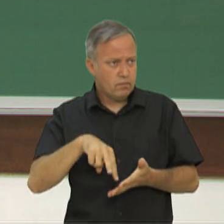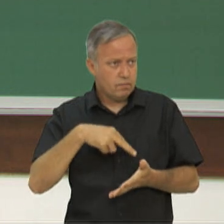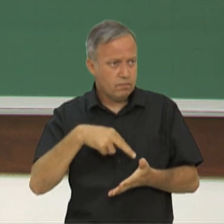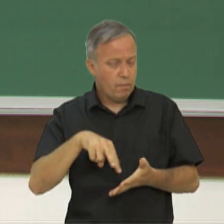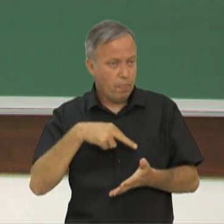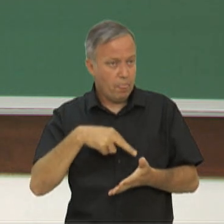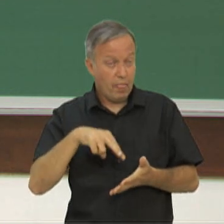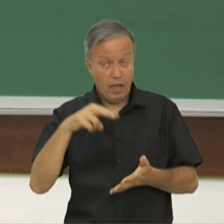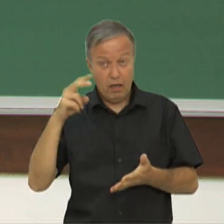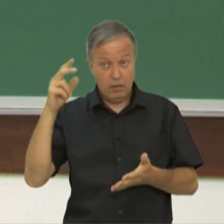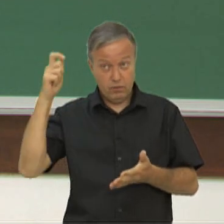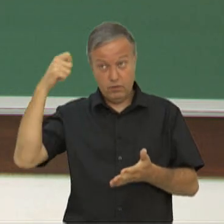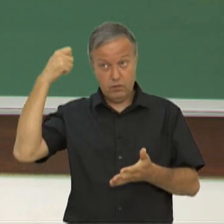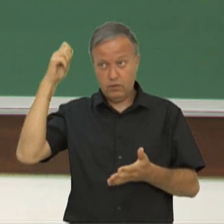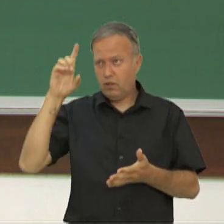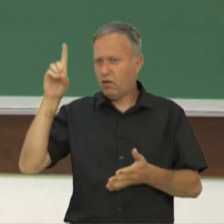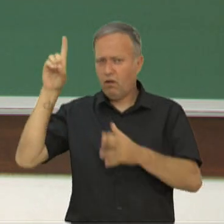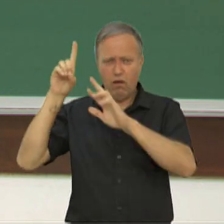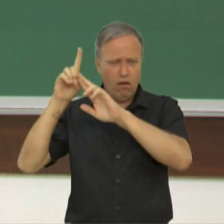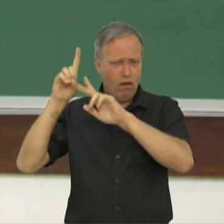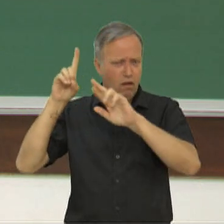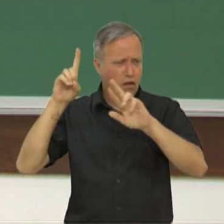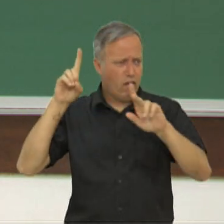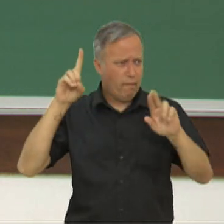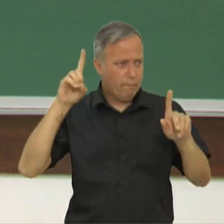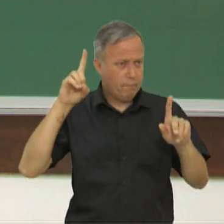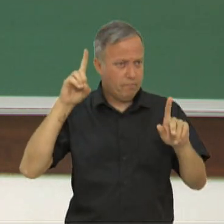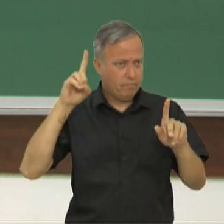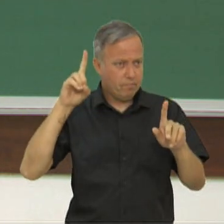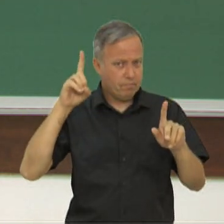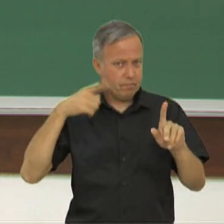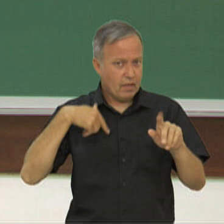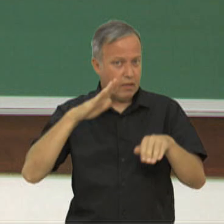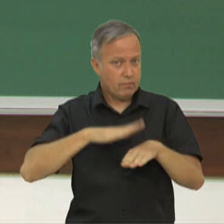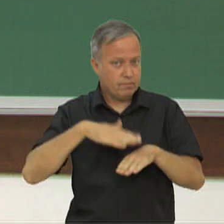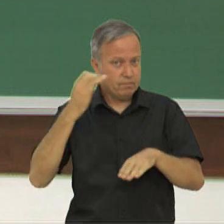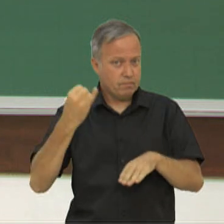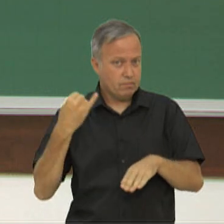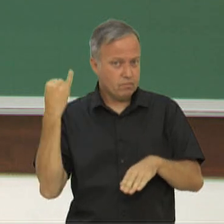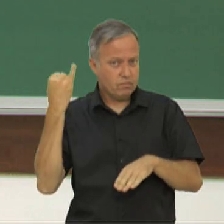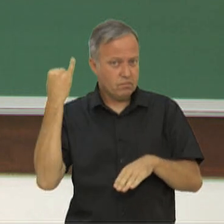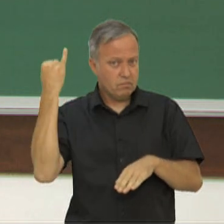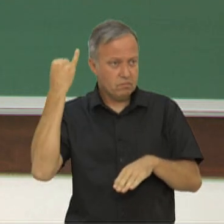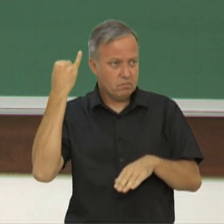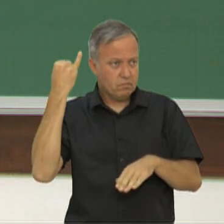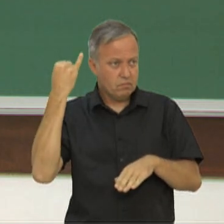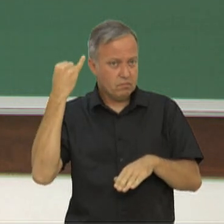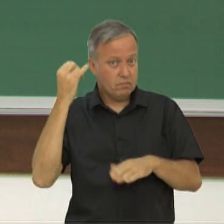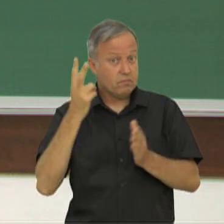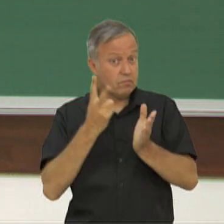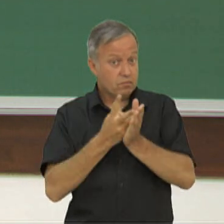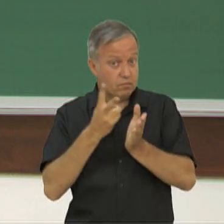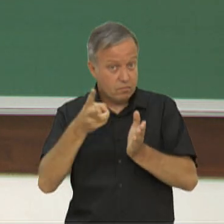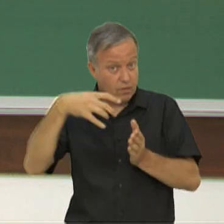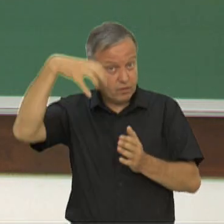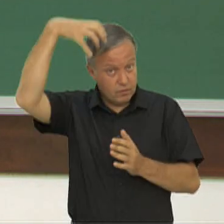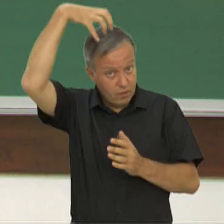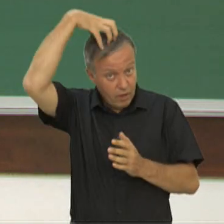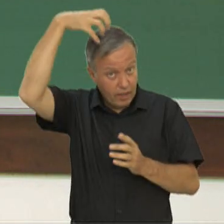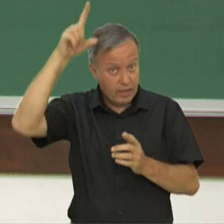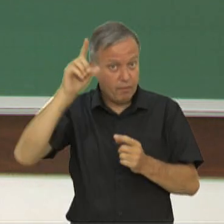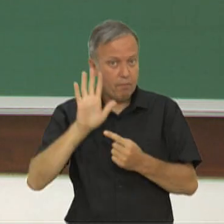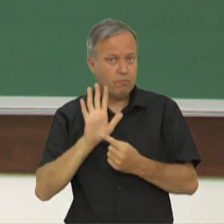heróis, poderia ser deuses, né? Aqueles personagens mais importantes da apresentação, era eles que faziam. É